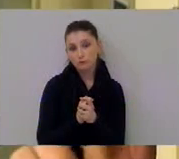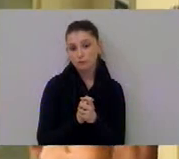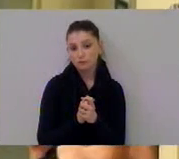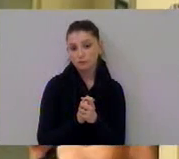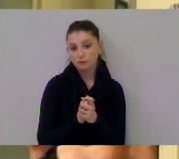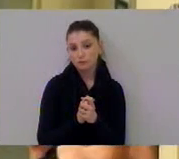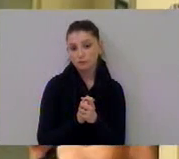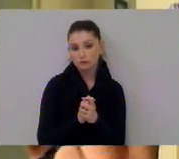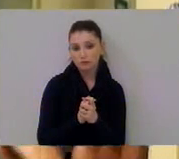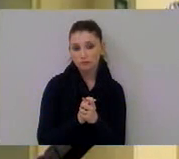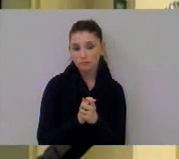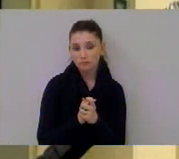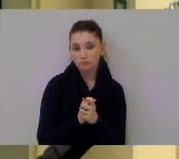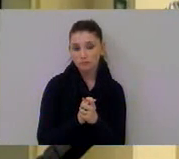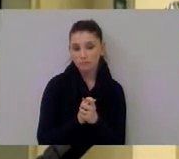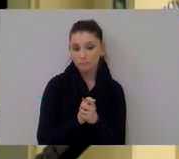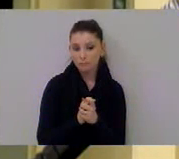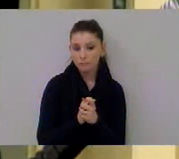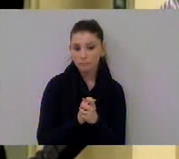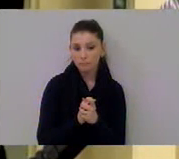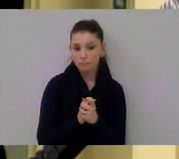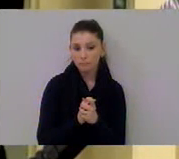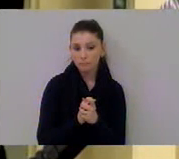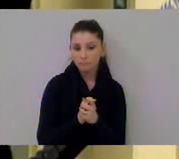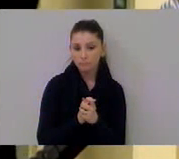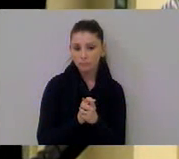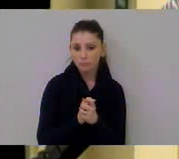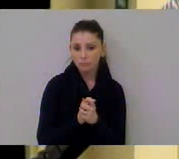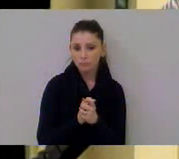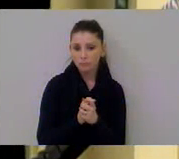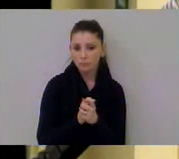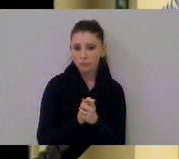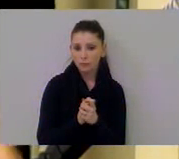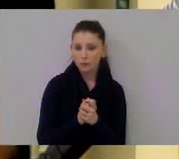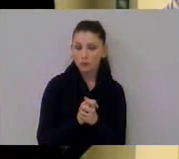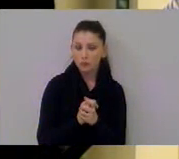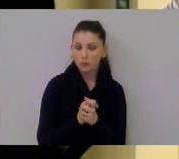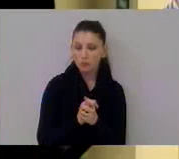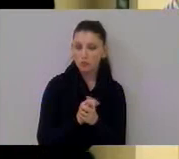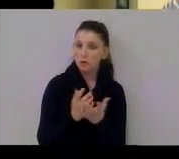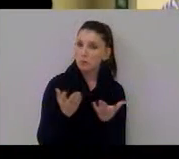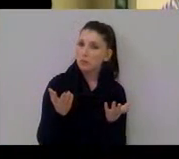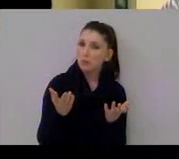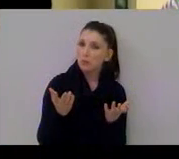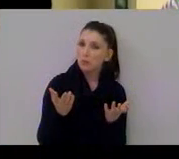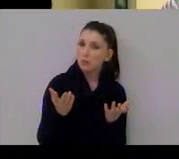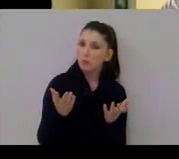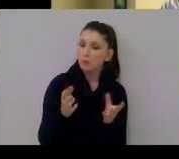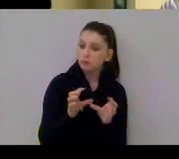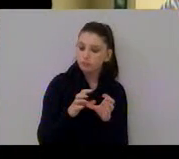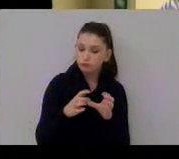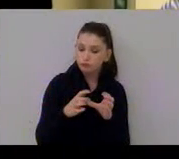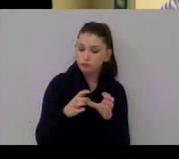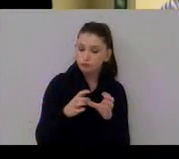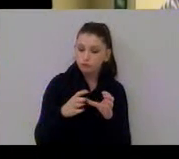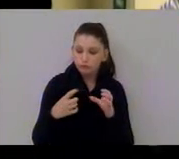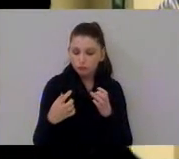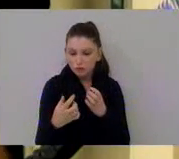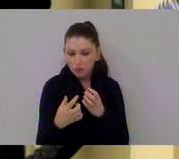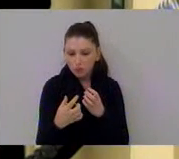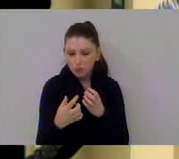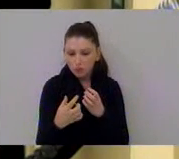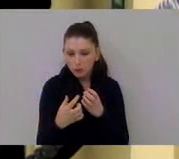a estadualizada é do trevo de Forquilinha até a